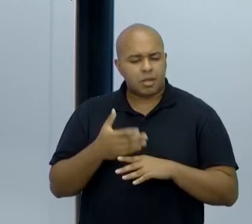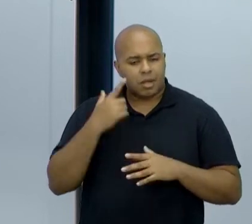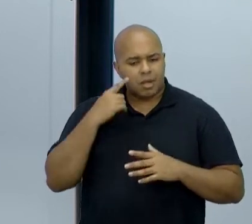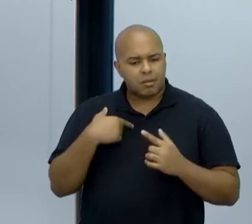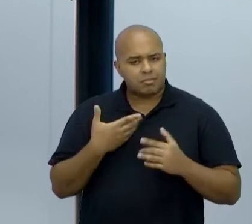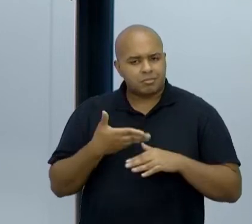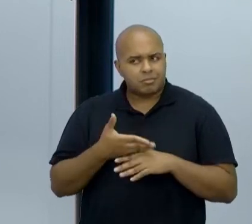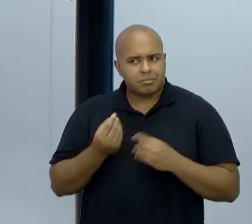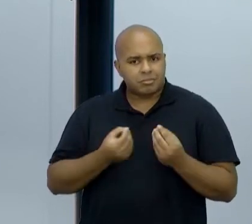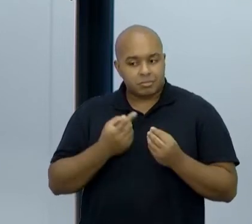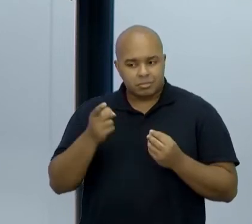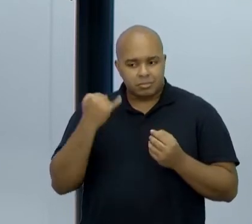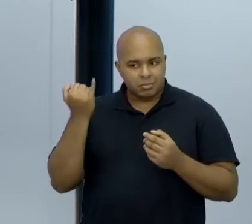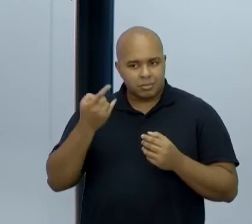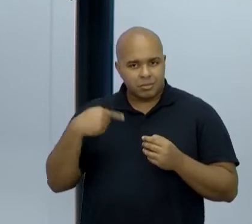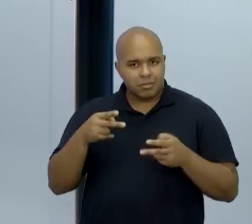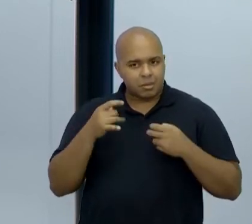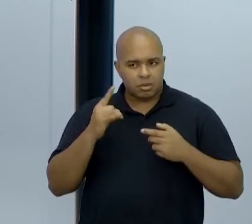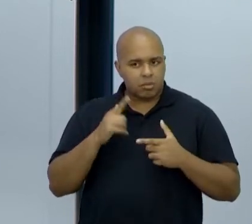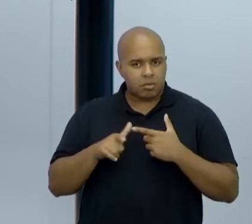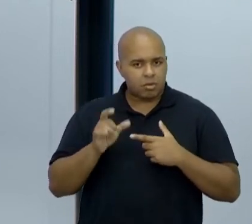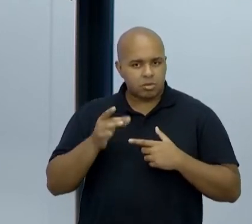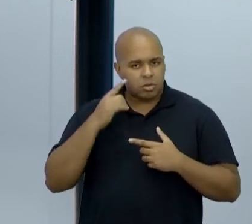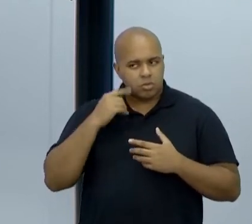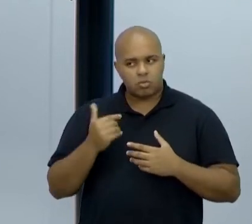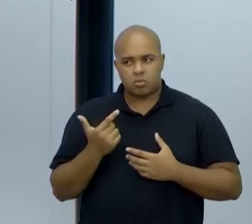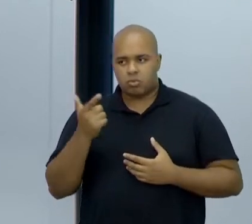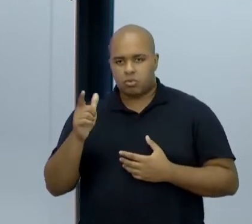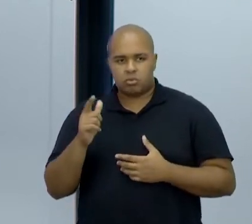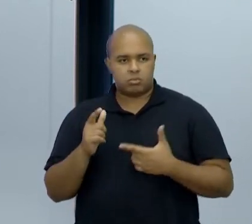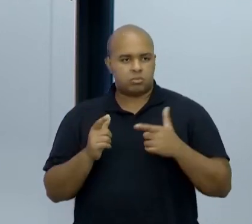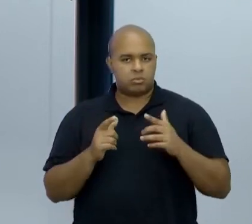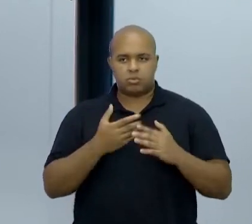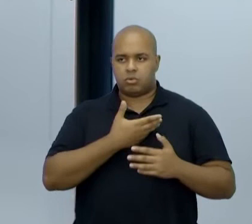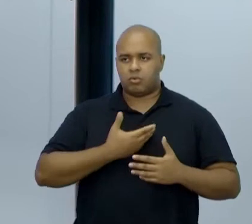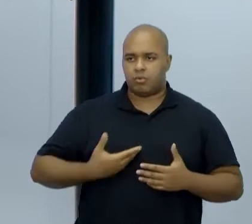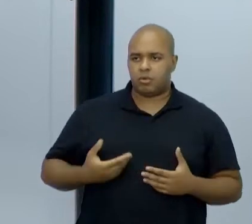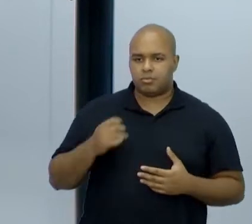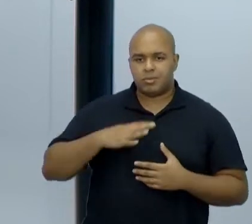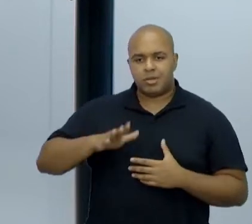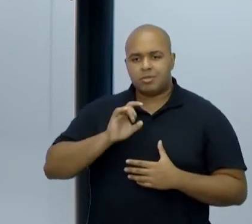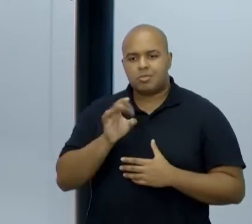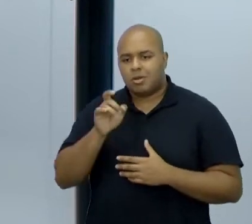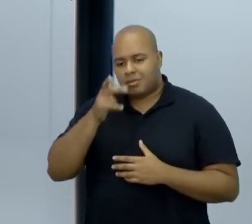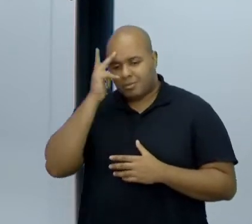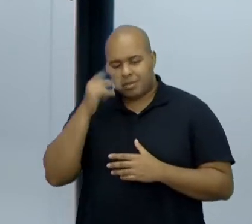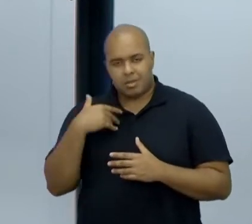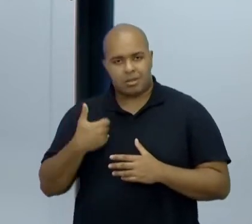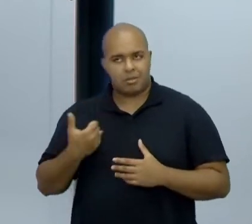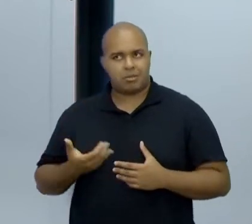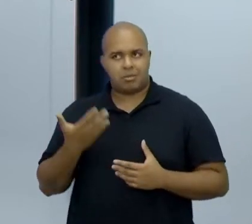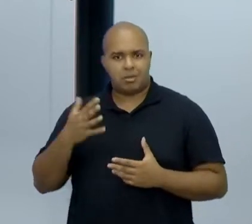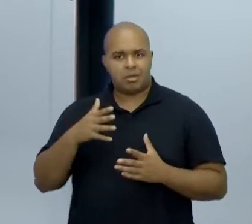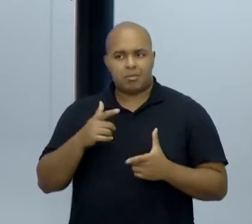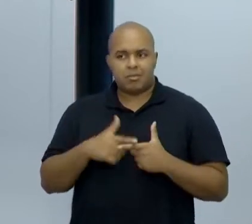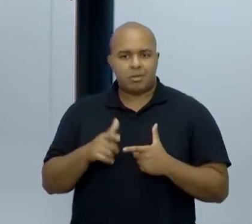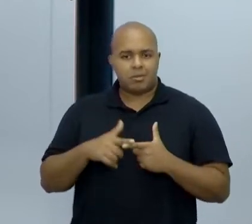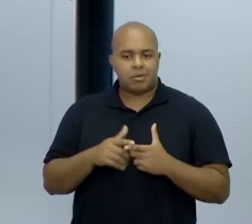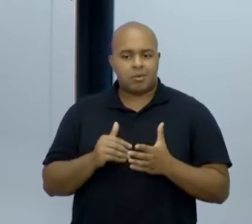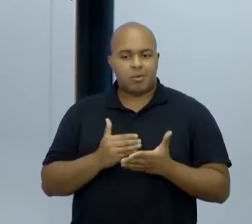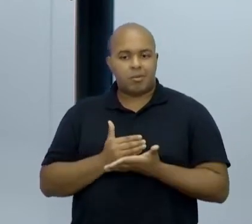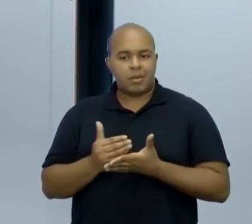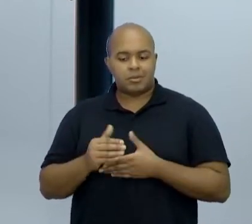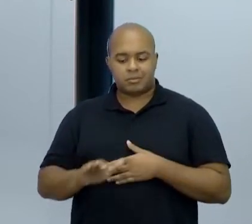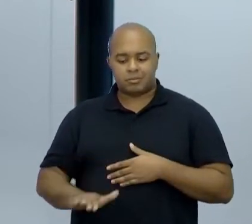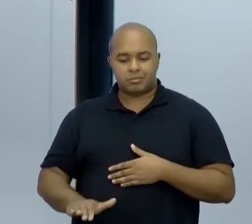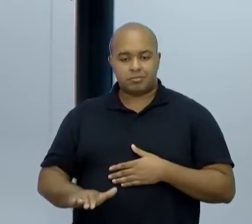a gente perceber que não é um problema só do outro, ou dos governantes, ou só de quem é adulto. É um problema que começa ali